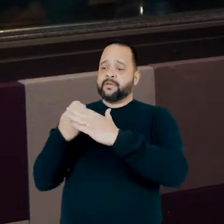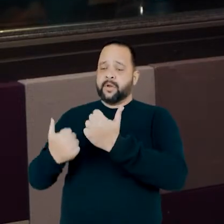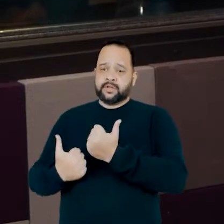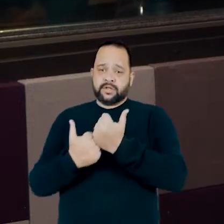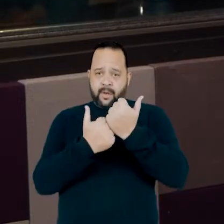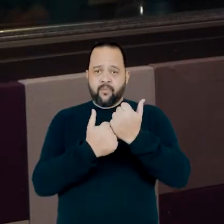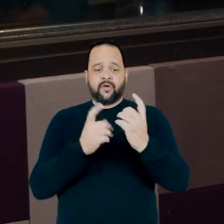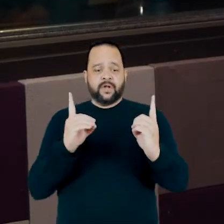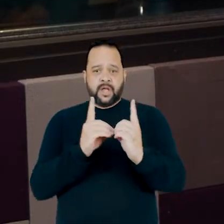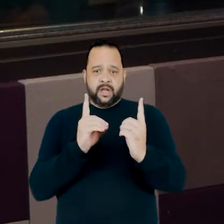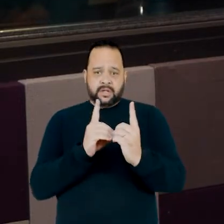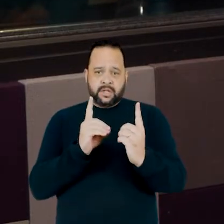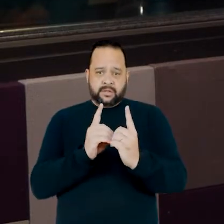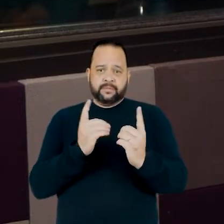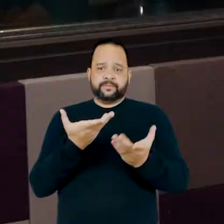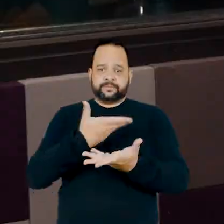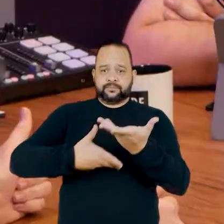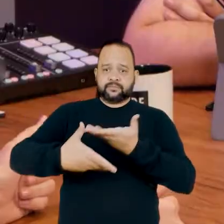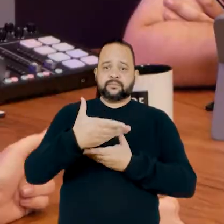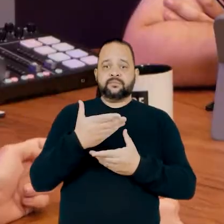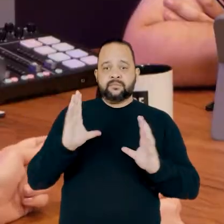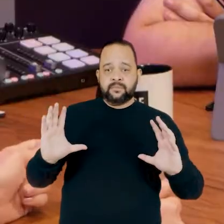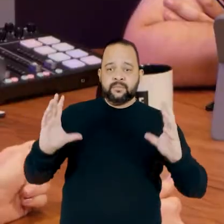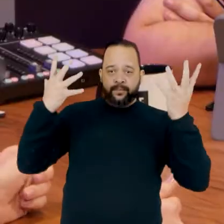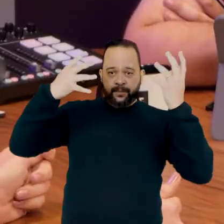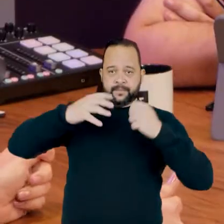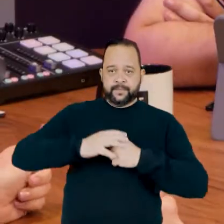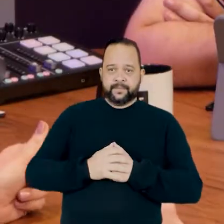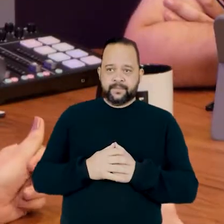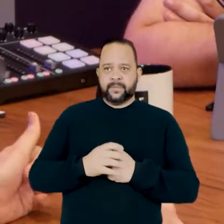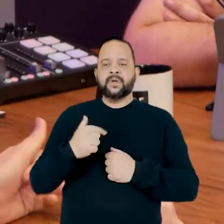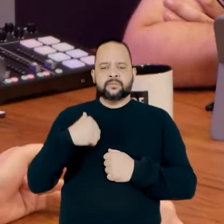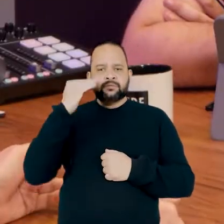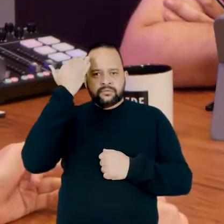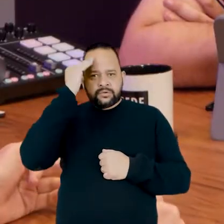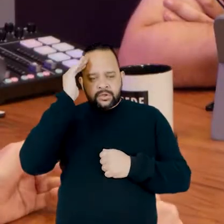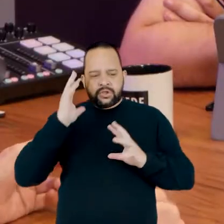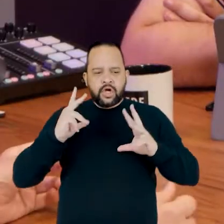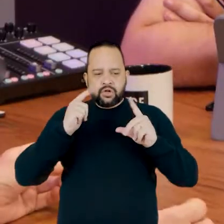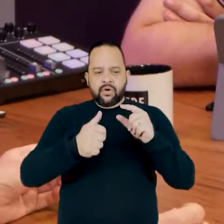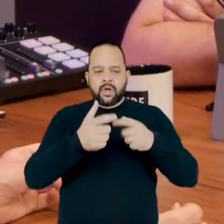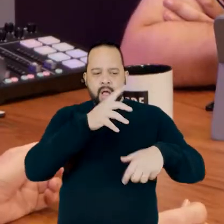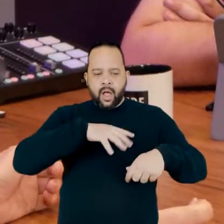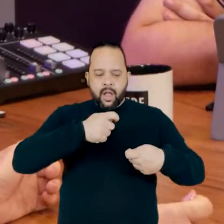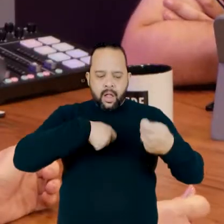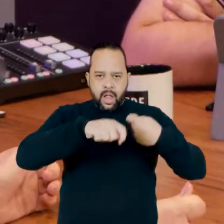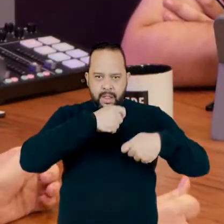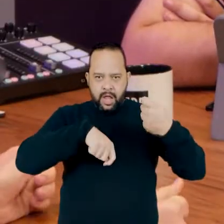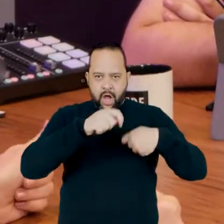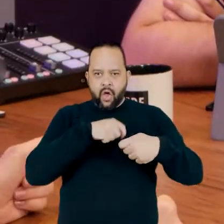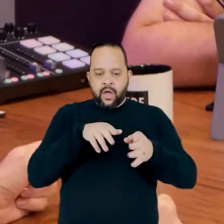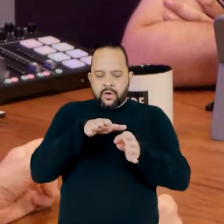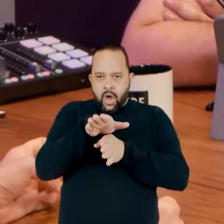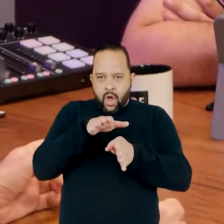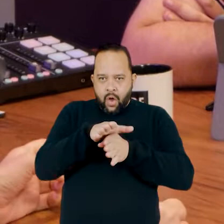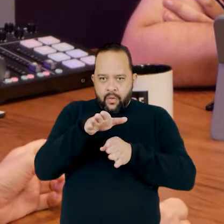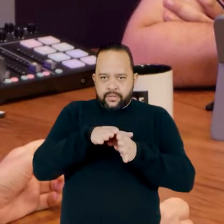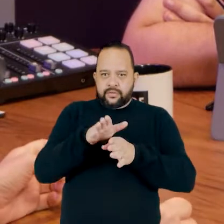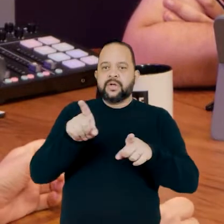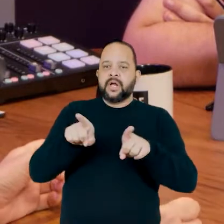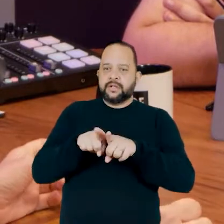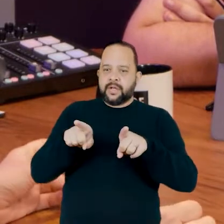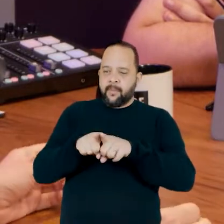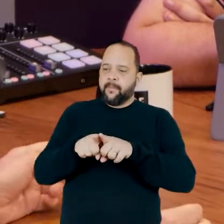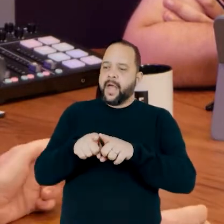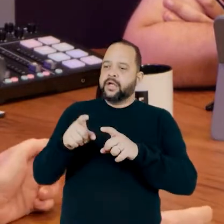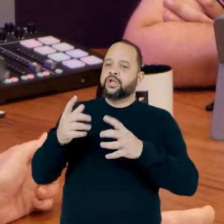esses artistas nesses eventos, né? Então, porque eu entendi que, então, toda a parte corporativa vocês fazem de consultoria também, de áudio, a parte de